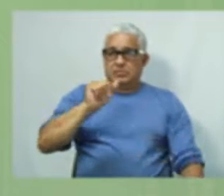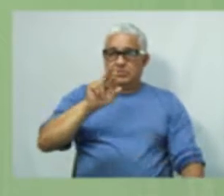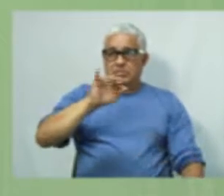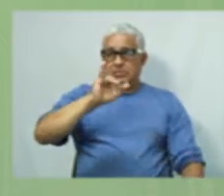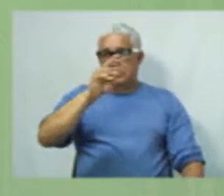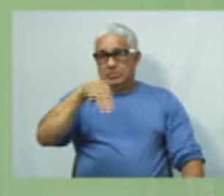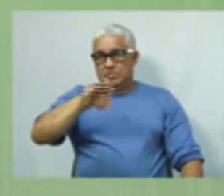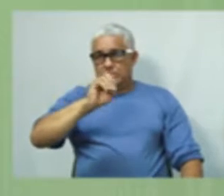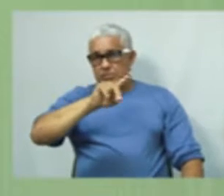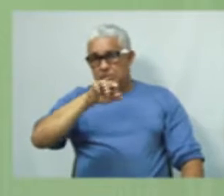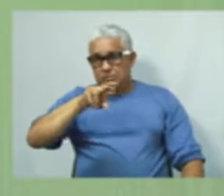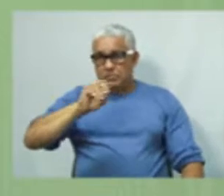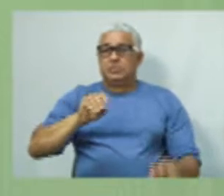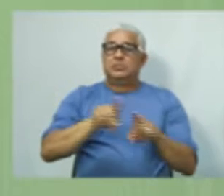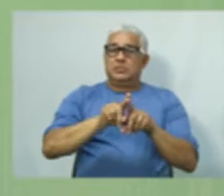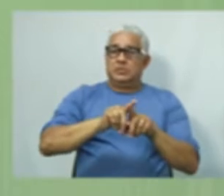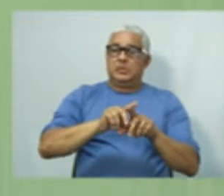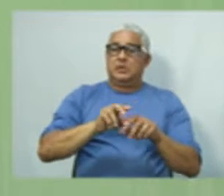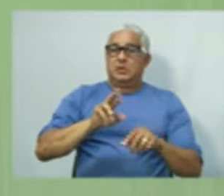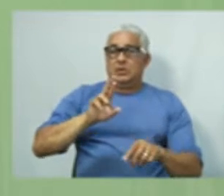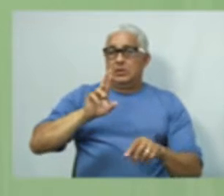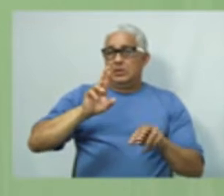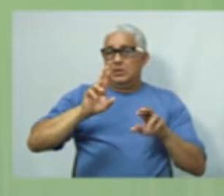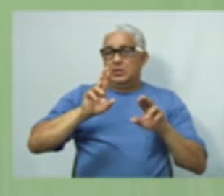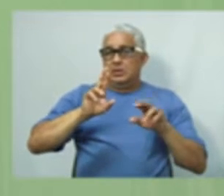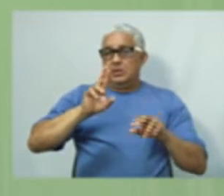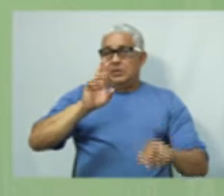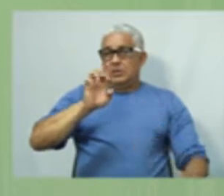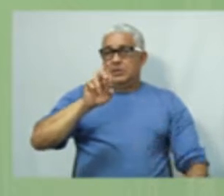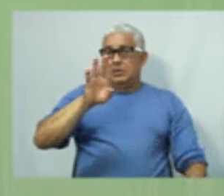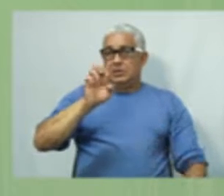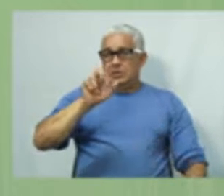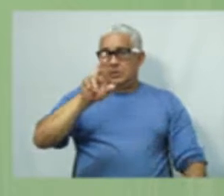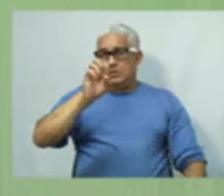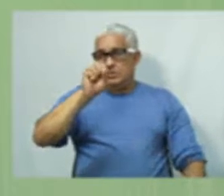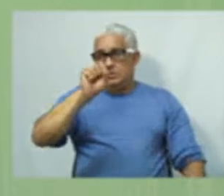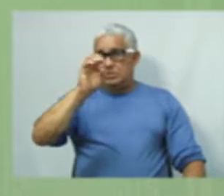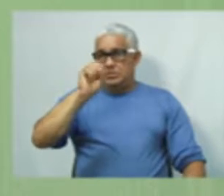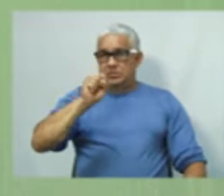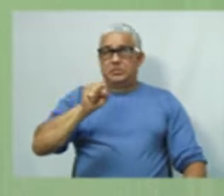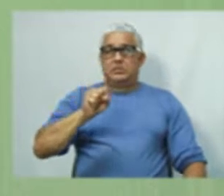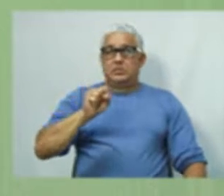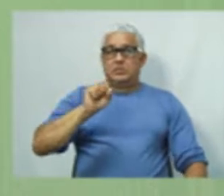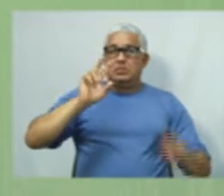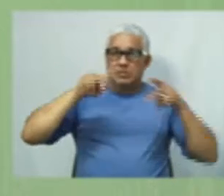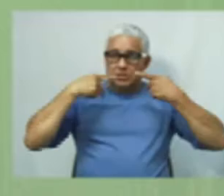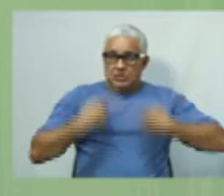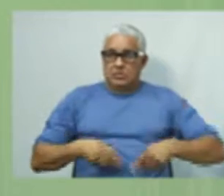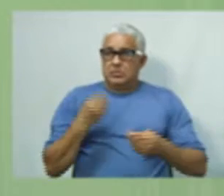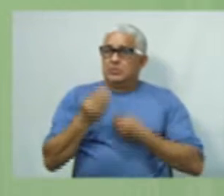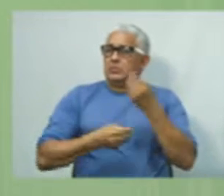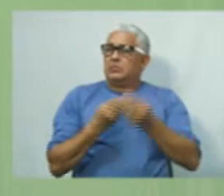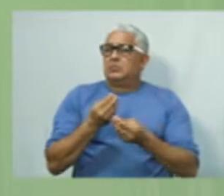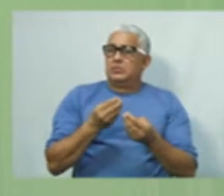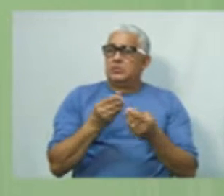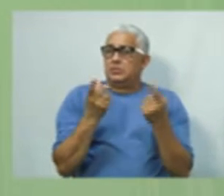recursos humanos. Aí quando você vê na área de finanças, como eu aplico? Agora os alunos do IFRO já